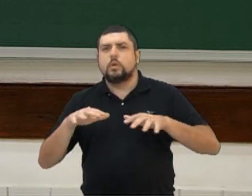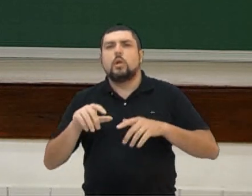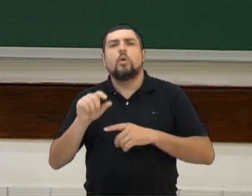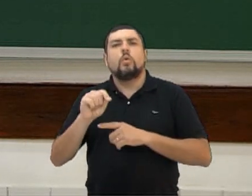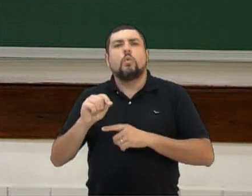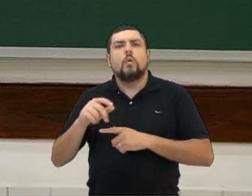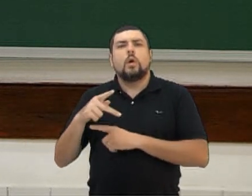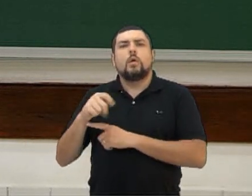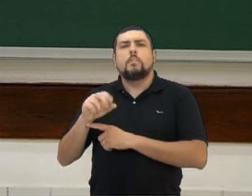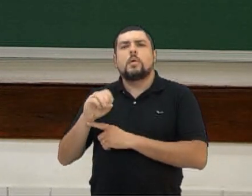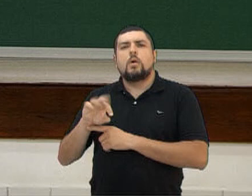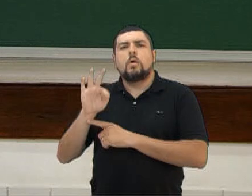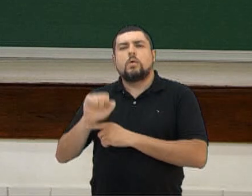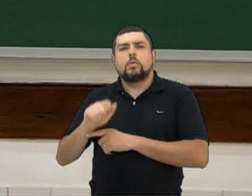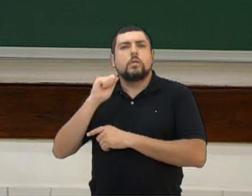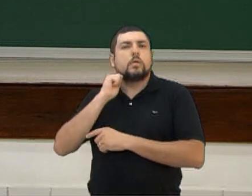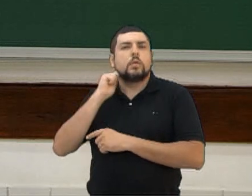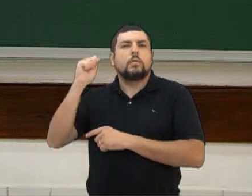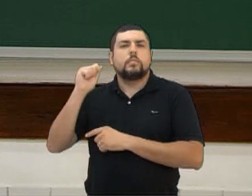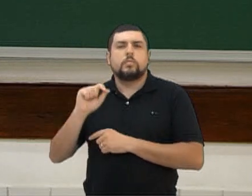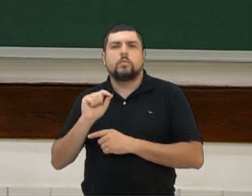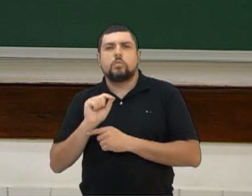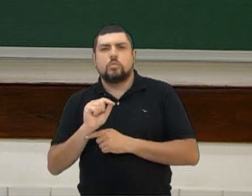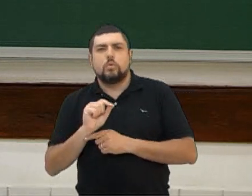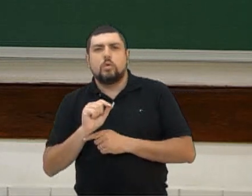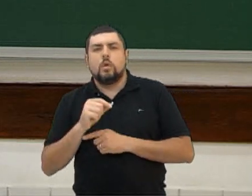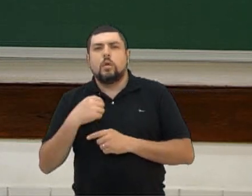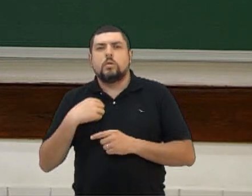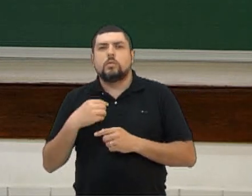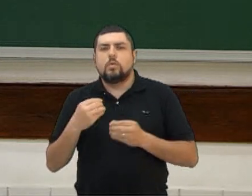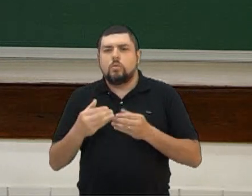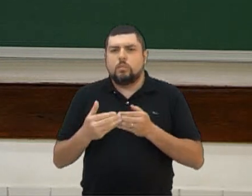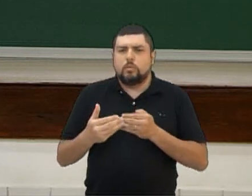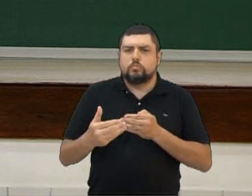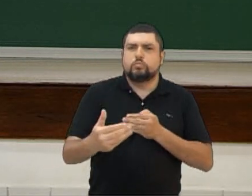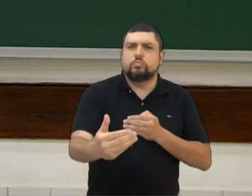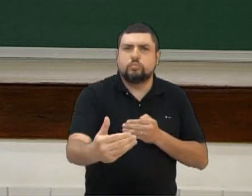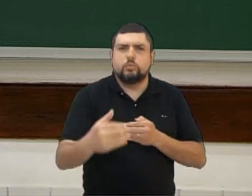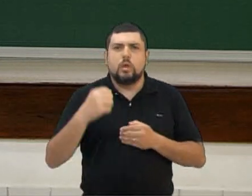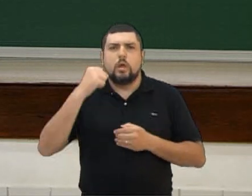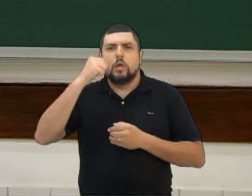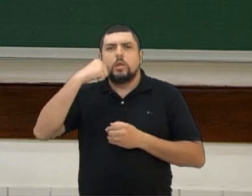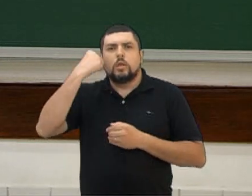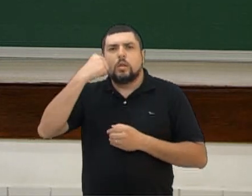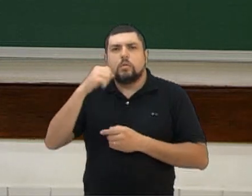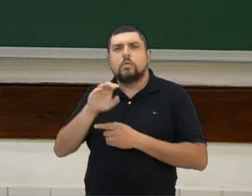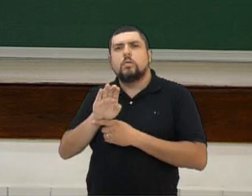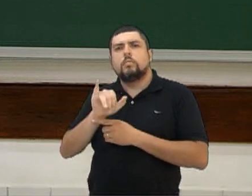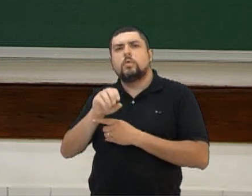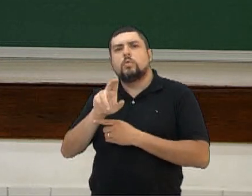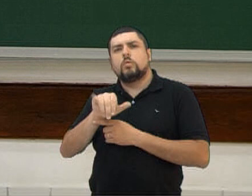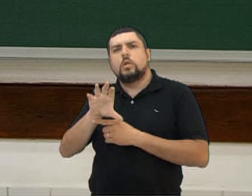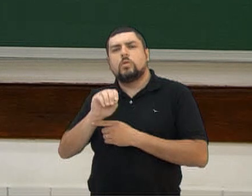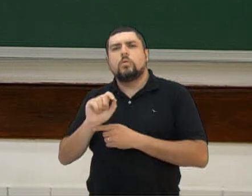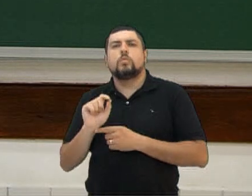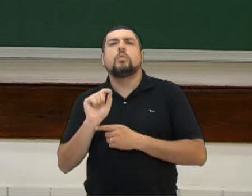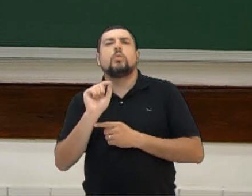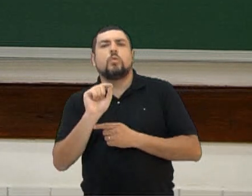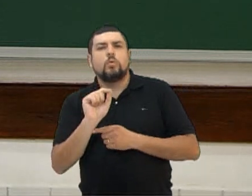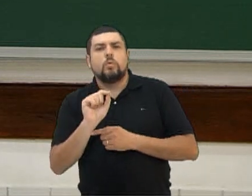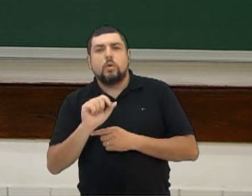Abril, que vai estender os mandatos e criar os chamados senadores biônicos, que eram senadores que